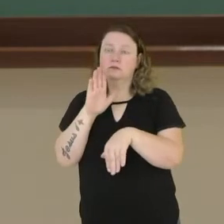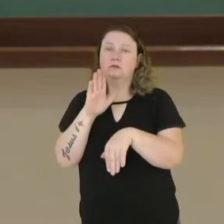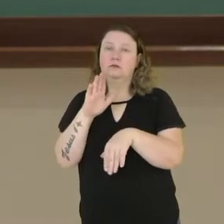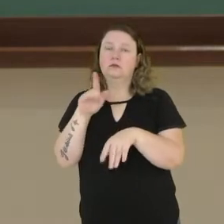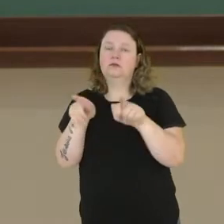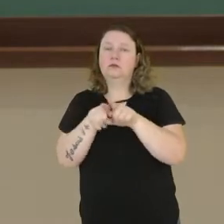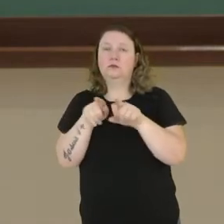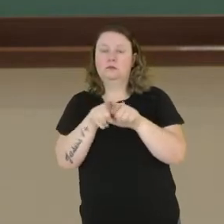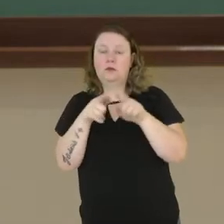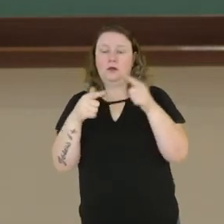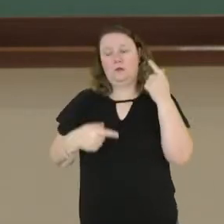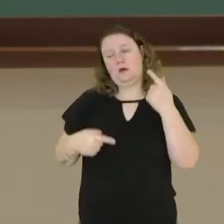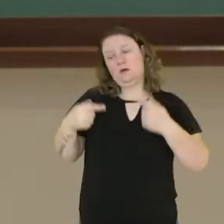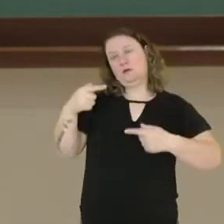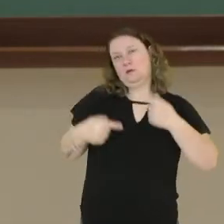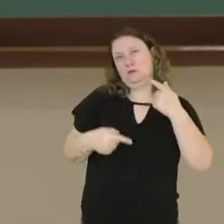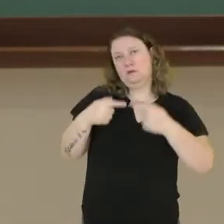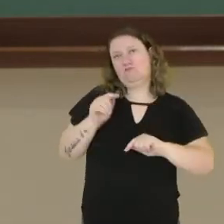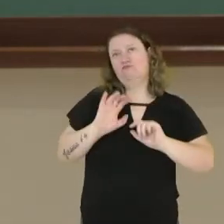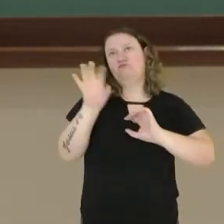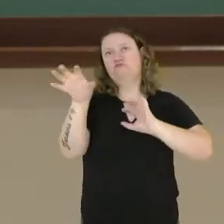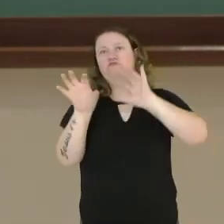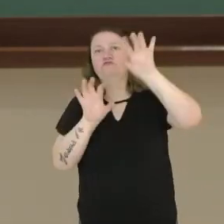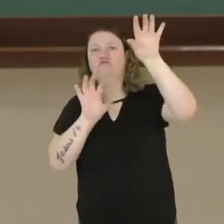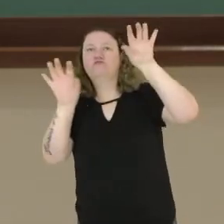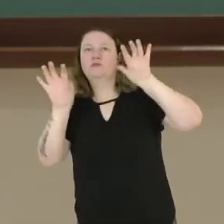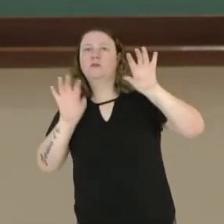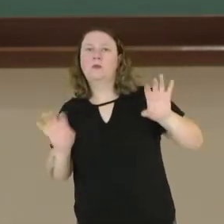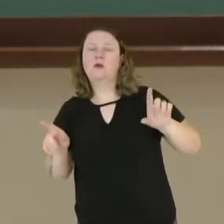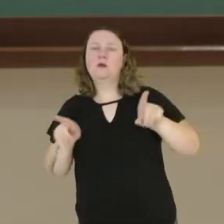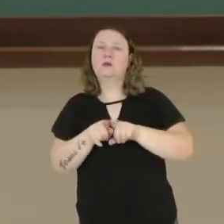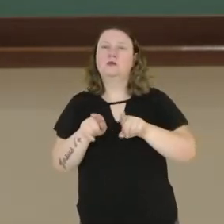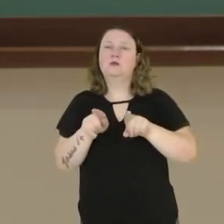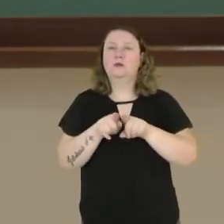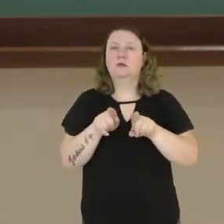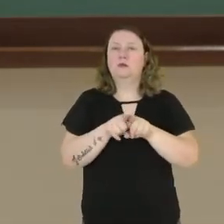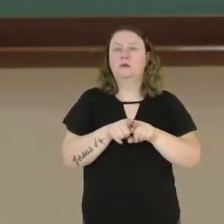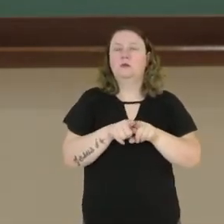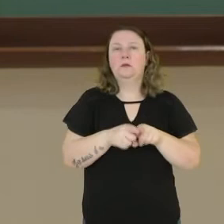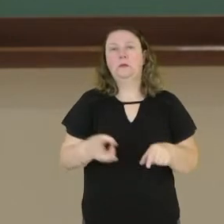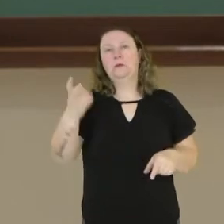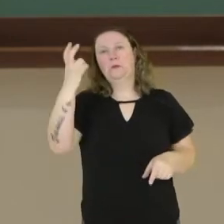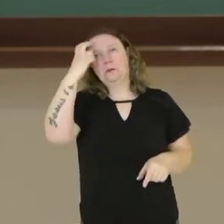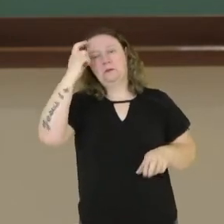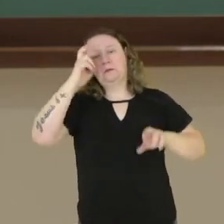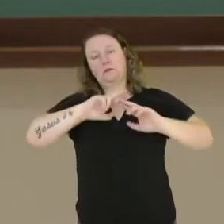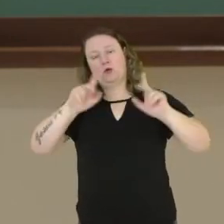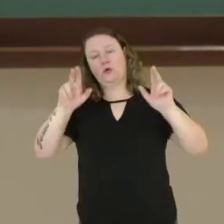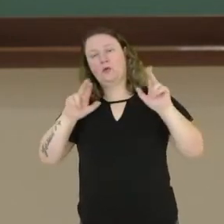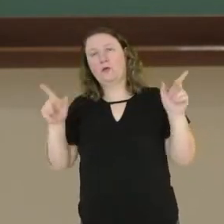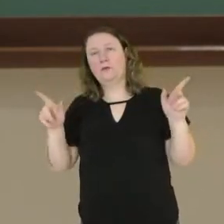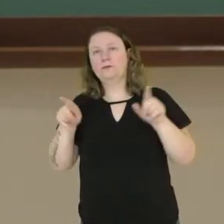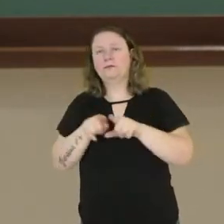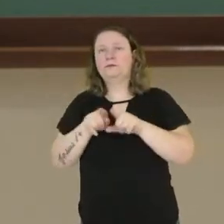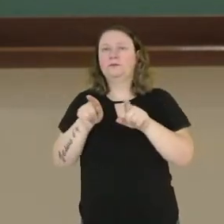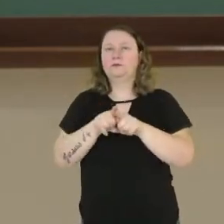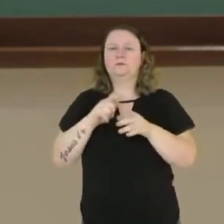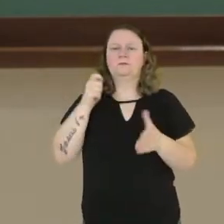mesma nacionalidade ou etnias diferentes, né, com o fim de impor